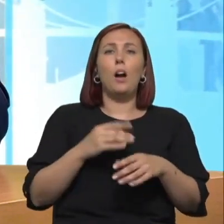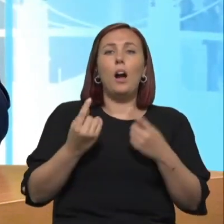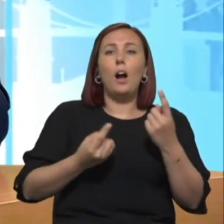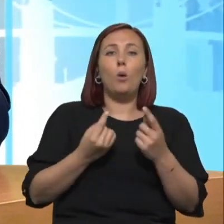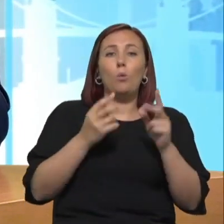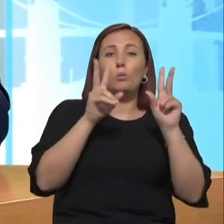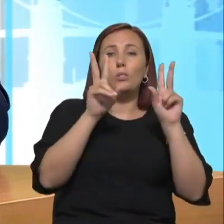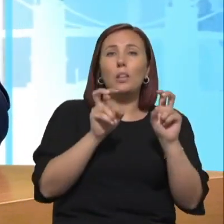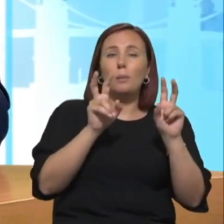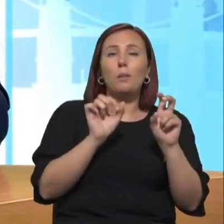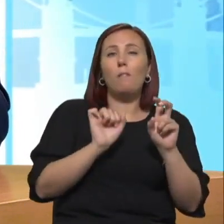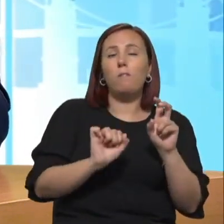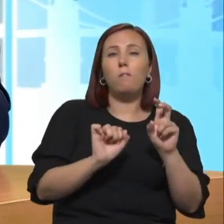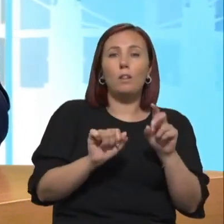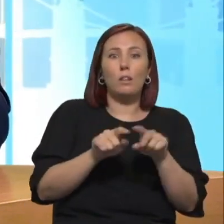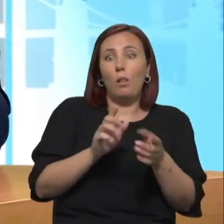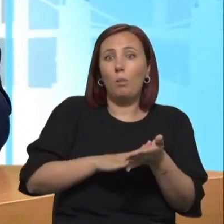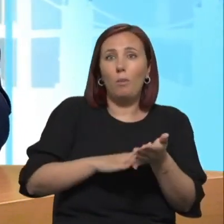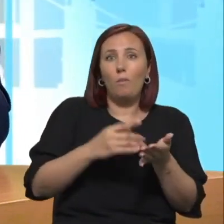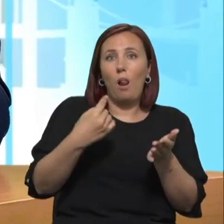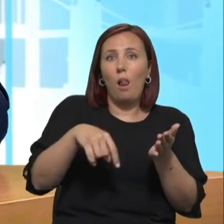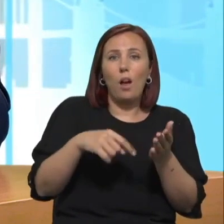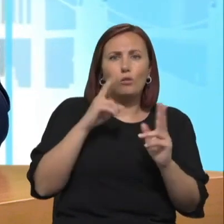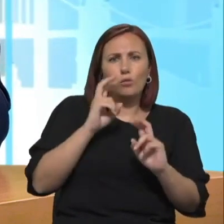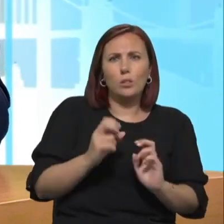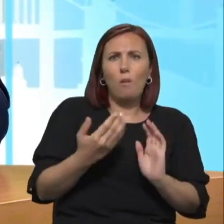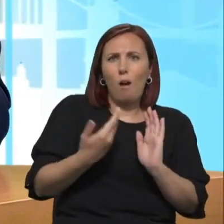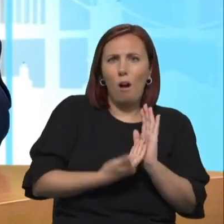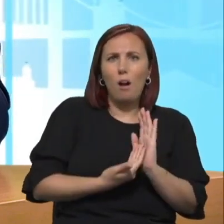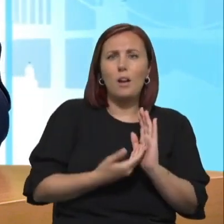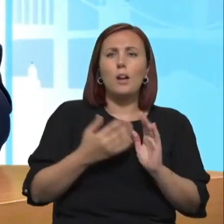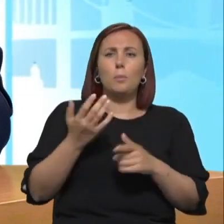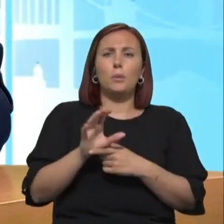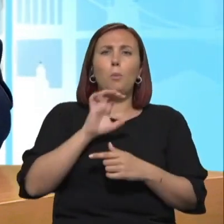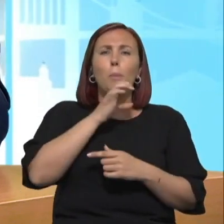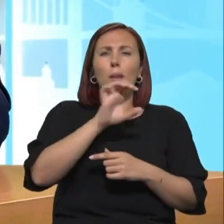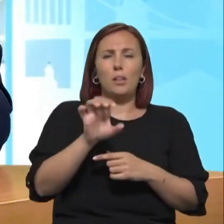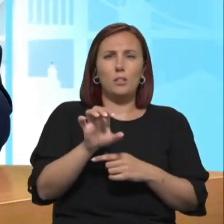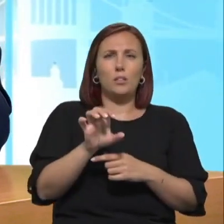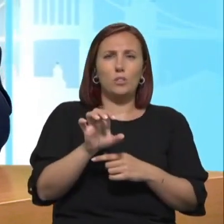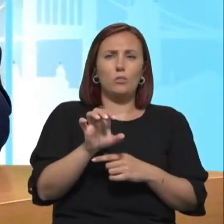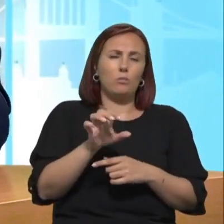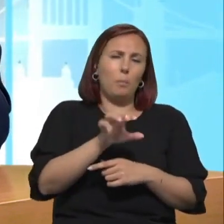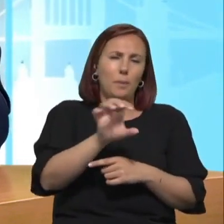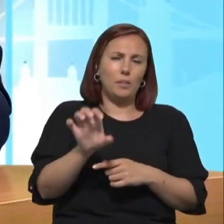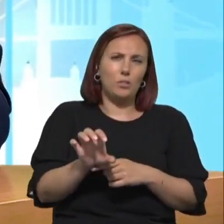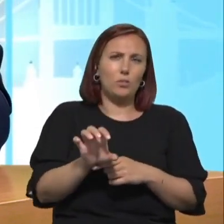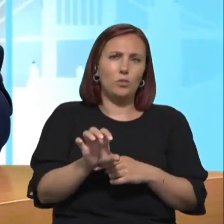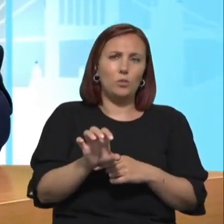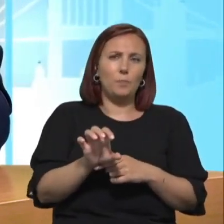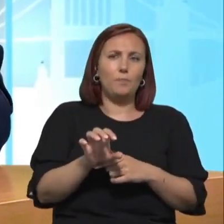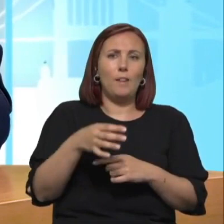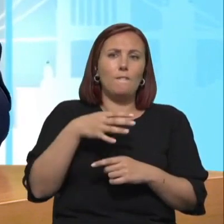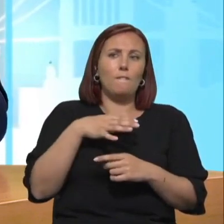temas isso está provado, inclusive por estudos, por exemplo, os países que mais, por exemplo, para dar um exemplo, os países que são mais receosos